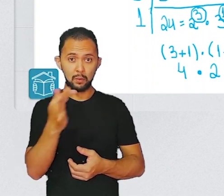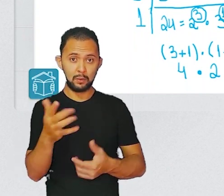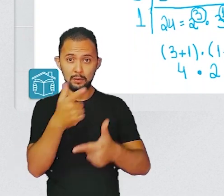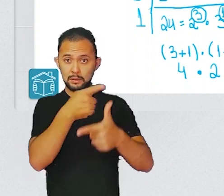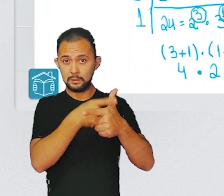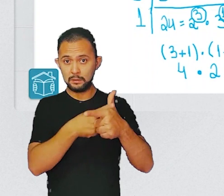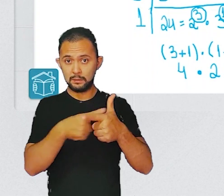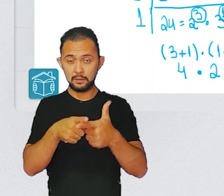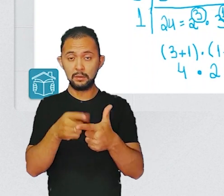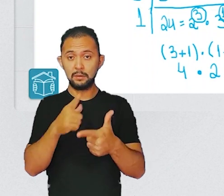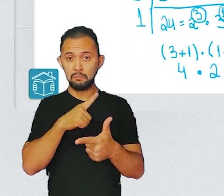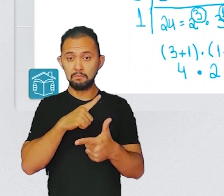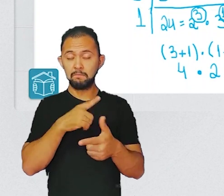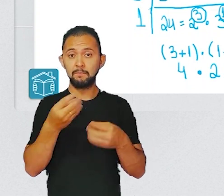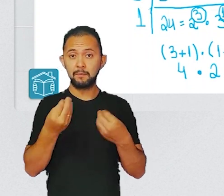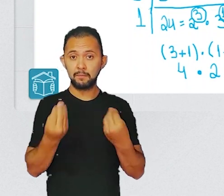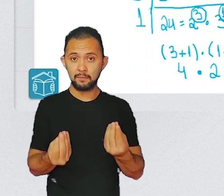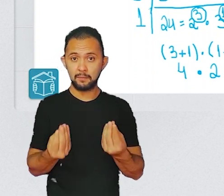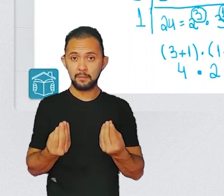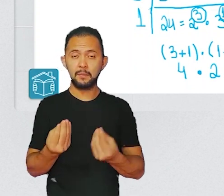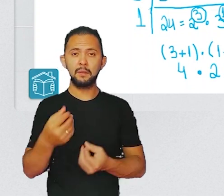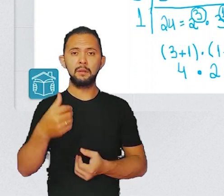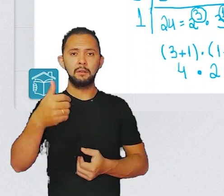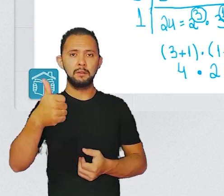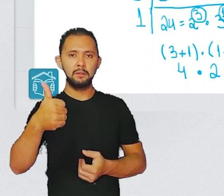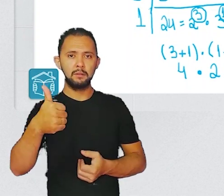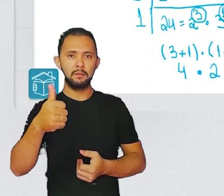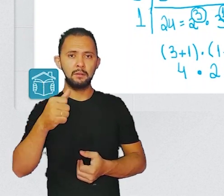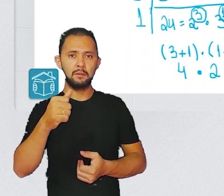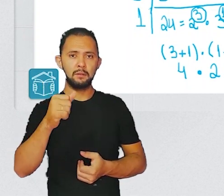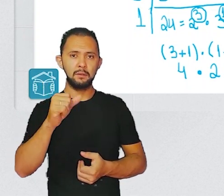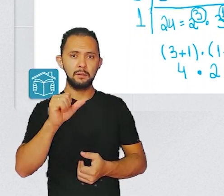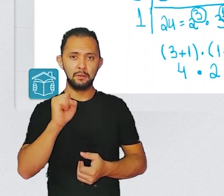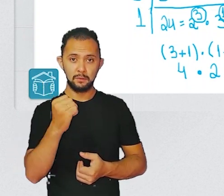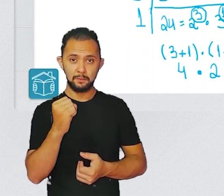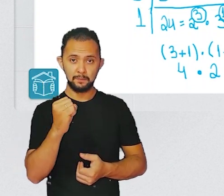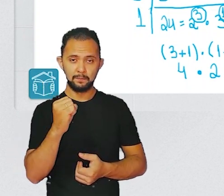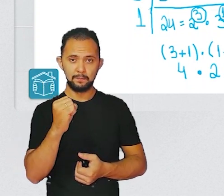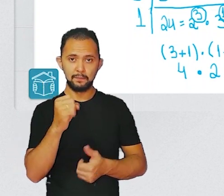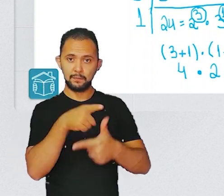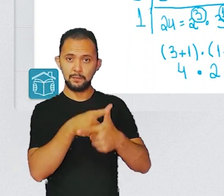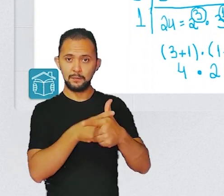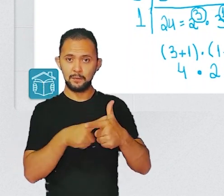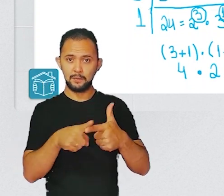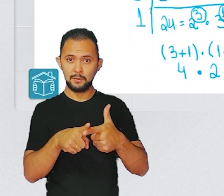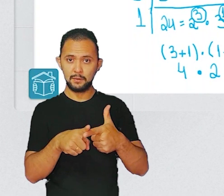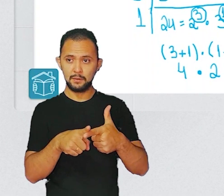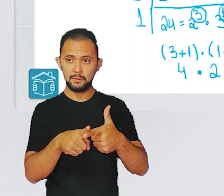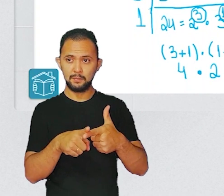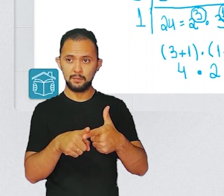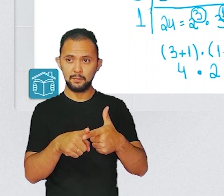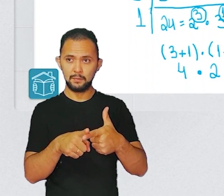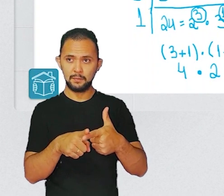né? O 180. O 180 tem 18 divisores